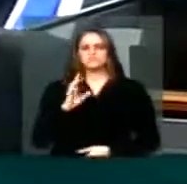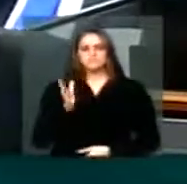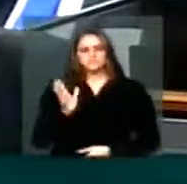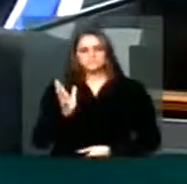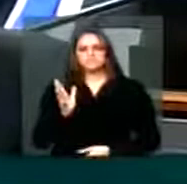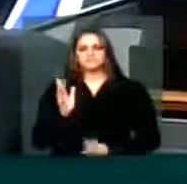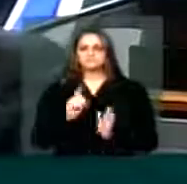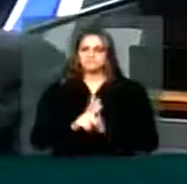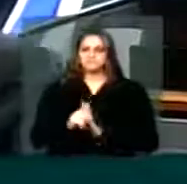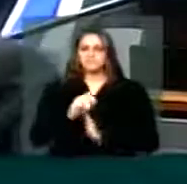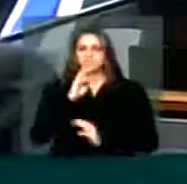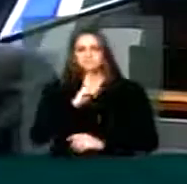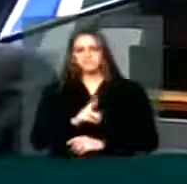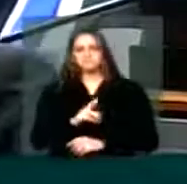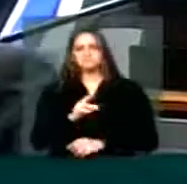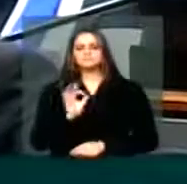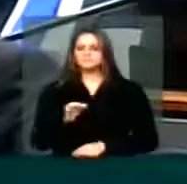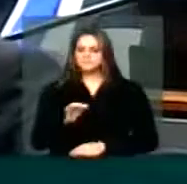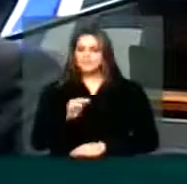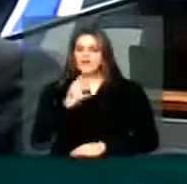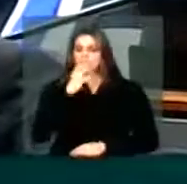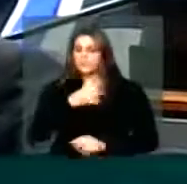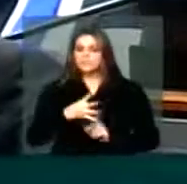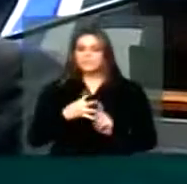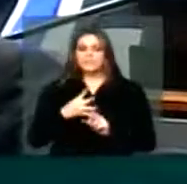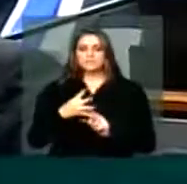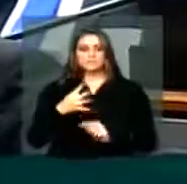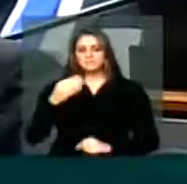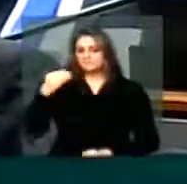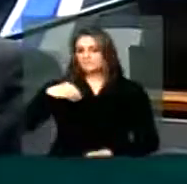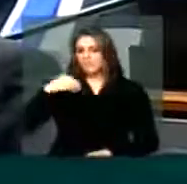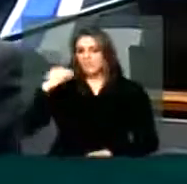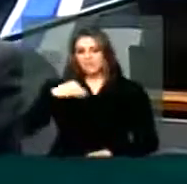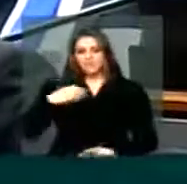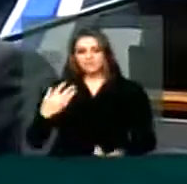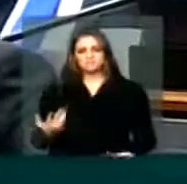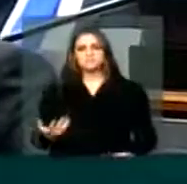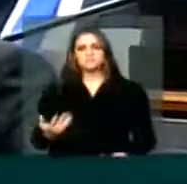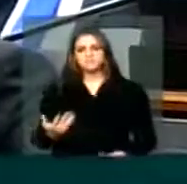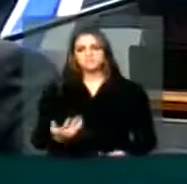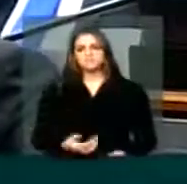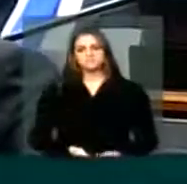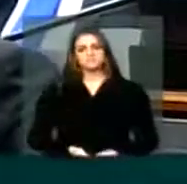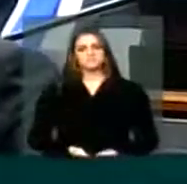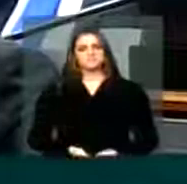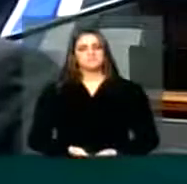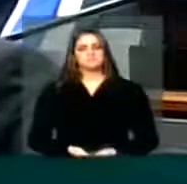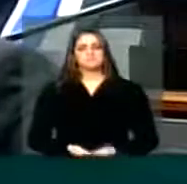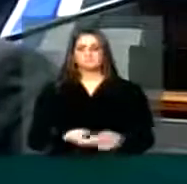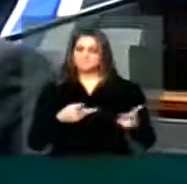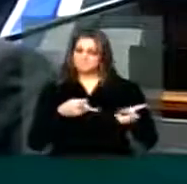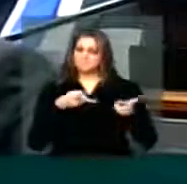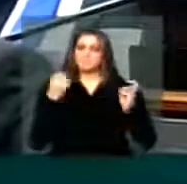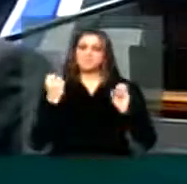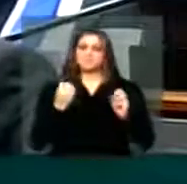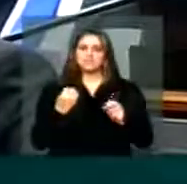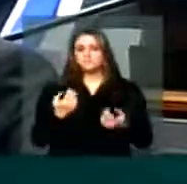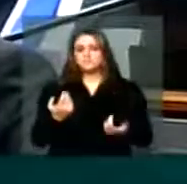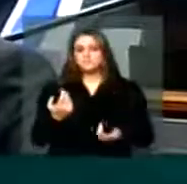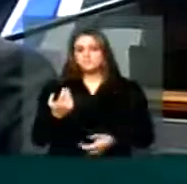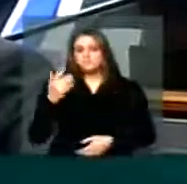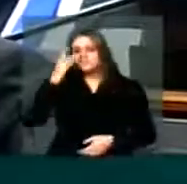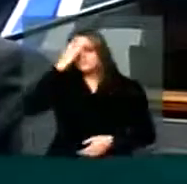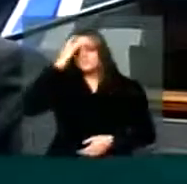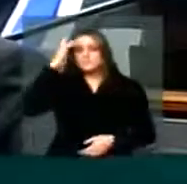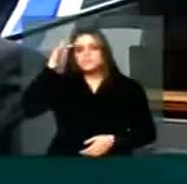acusações Deixa claro que você silêncio foi escolhido com todas as letras